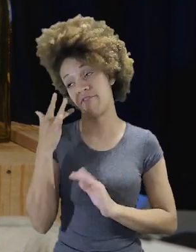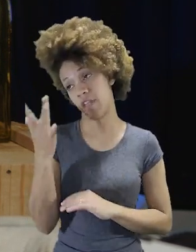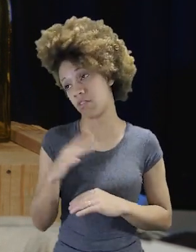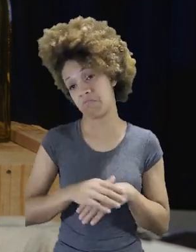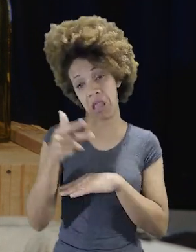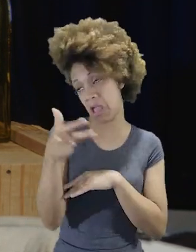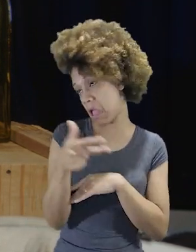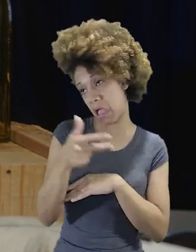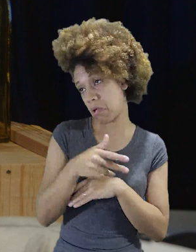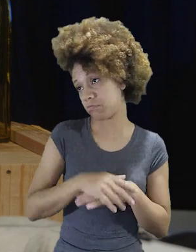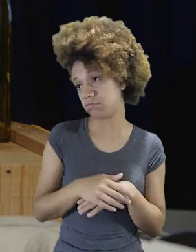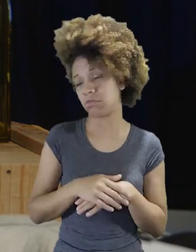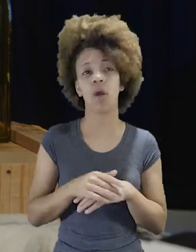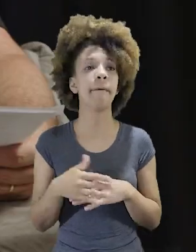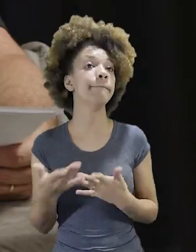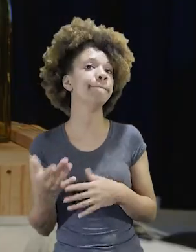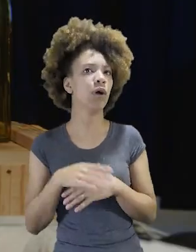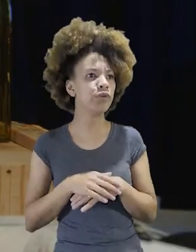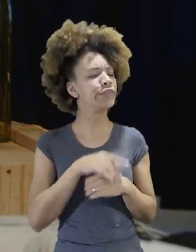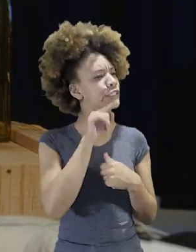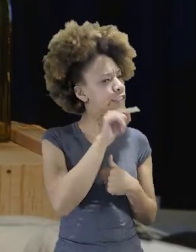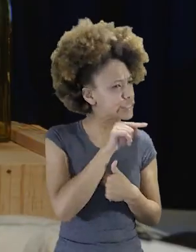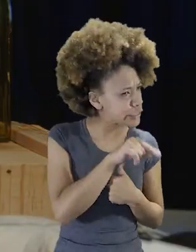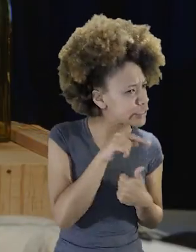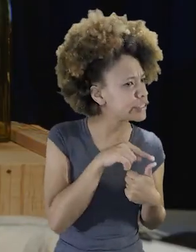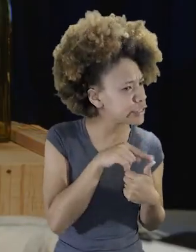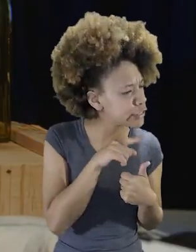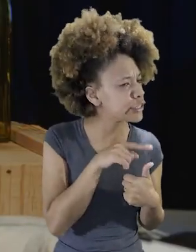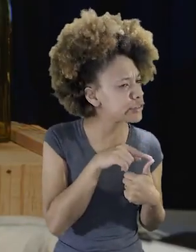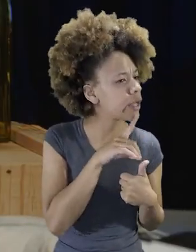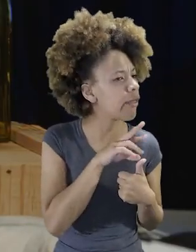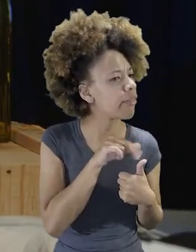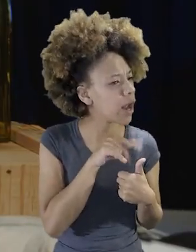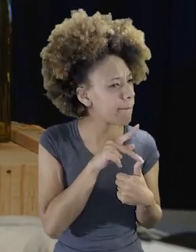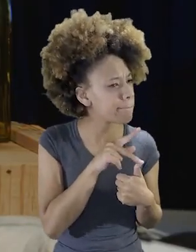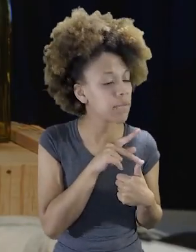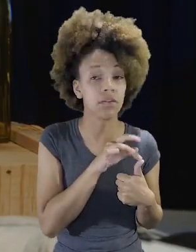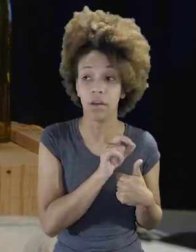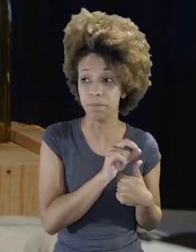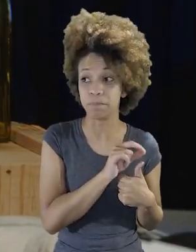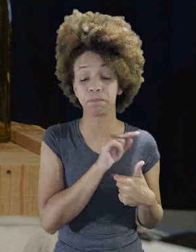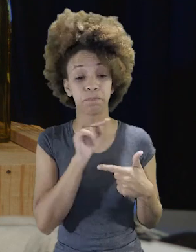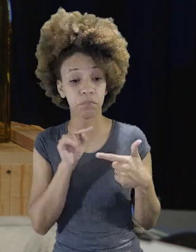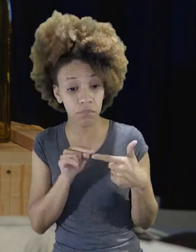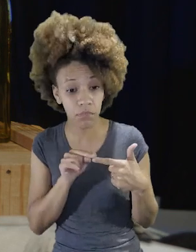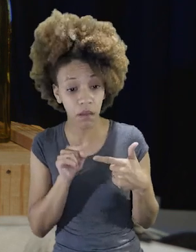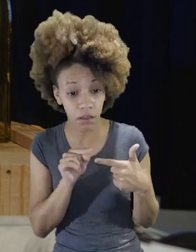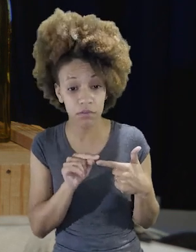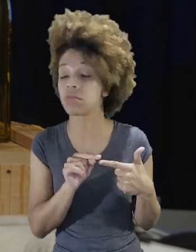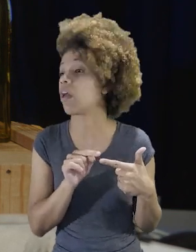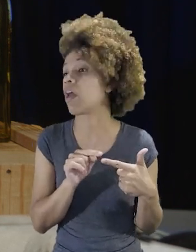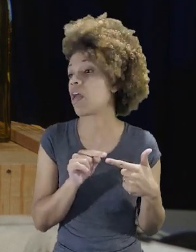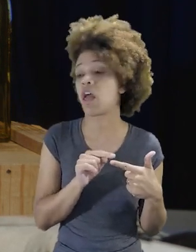é tudo mais fácil chamar tudo de rap tá ligado Alguém falou pô isso aqui isso aqui é Trap é exatamente isso aqui